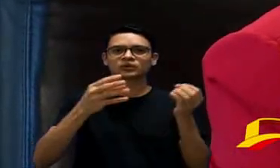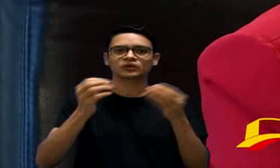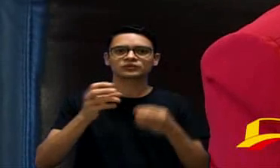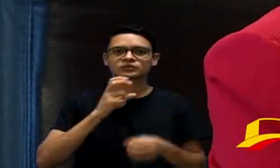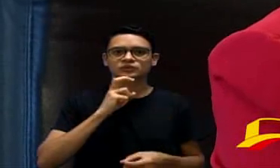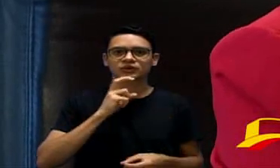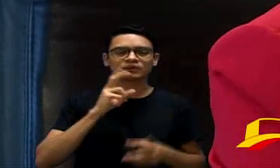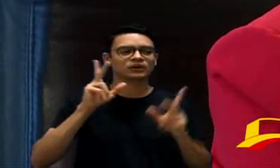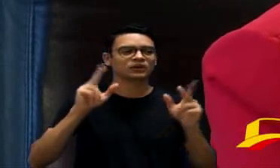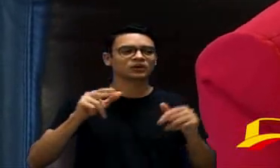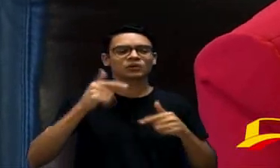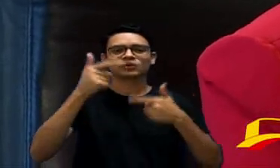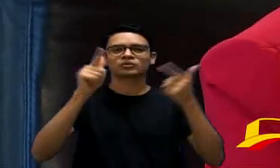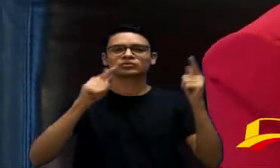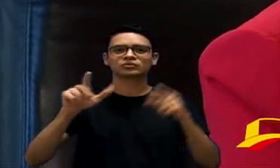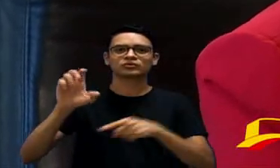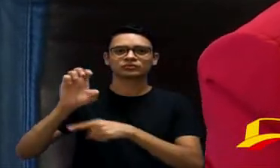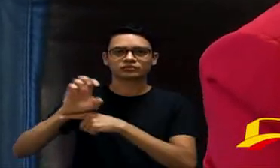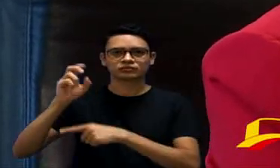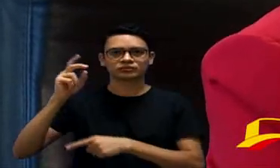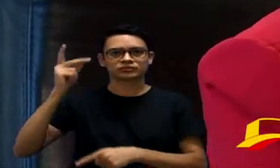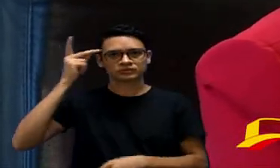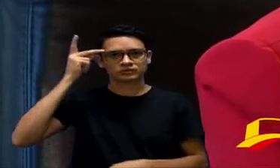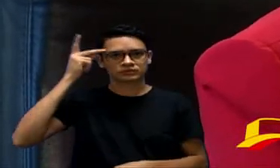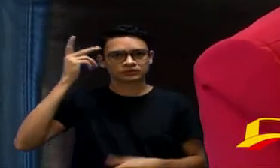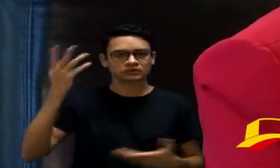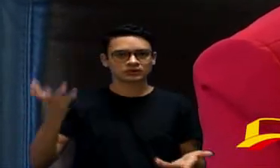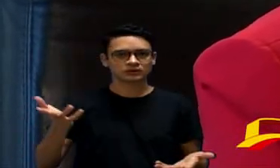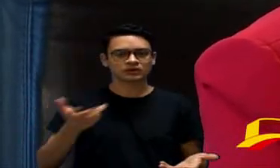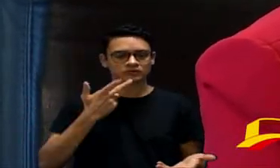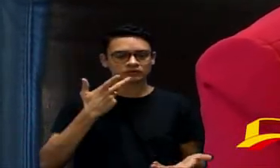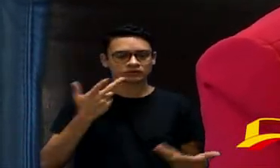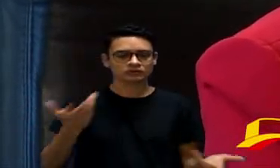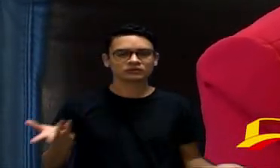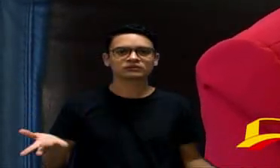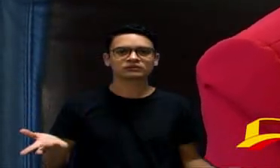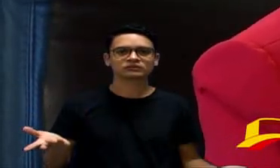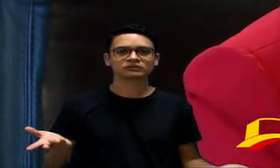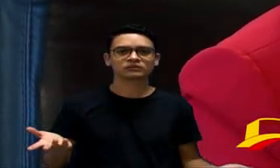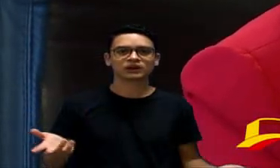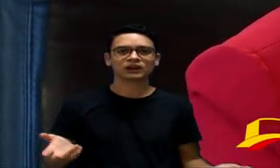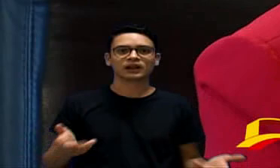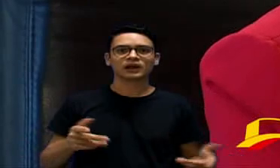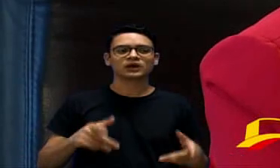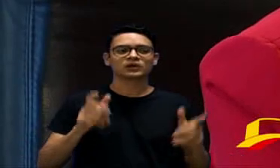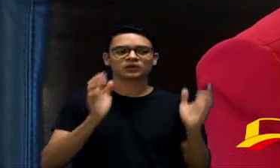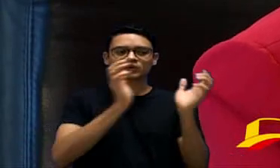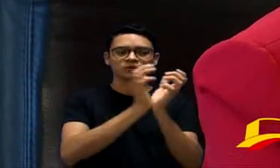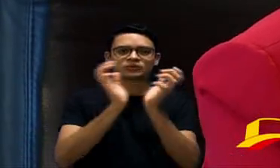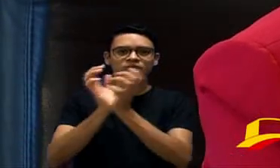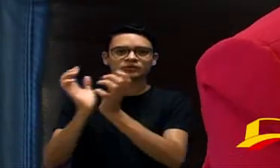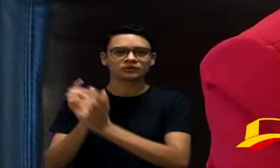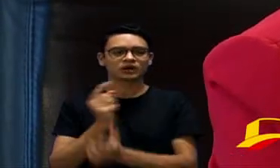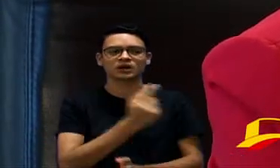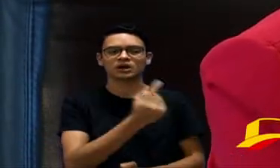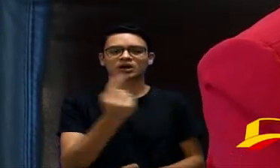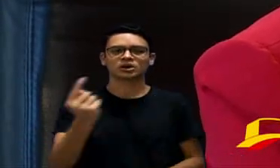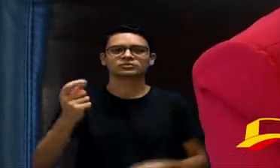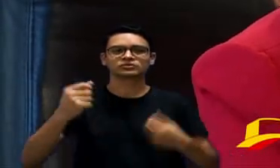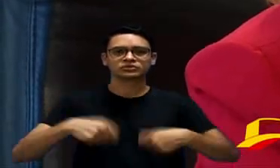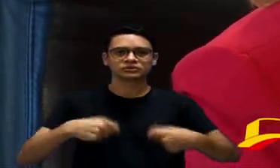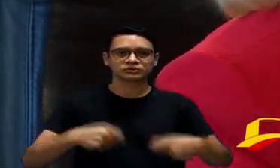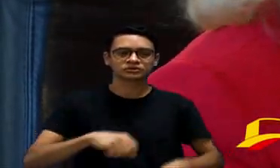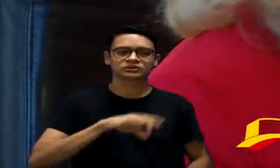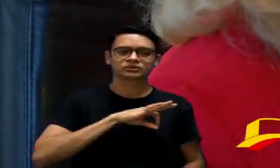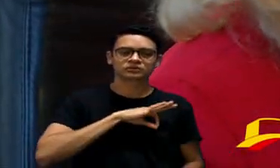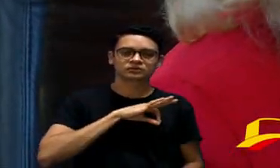como qualquer outro ponto do estado. É isso que eu estou falando. Sim, vereadora. Cada órgão sustente as suas forças de segurança, aí